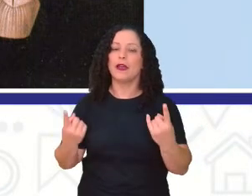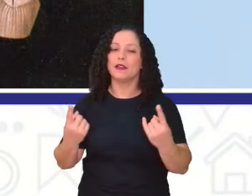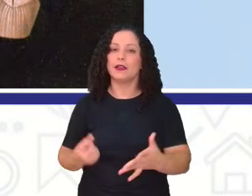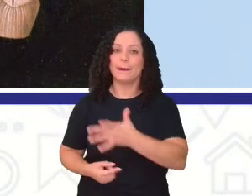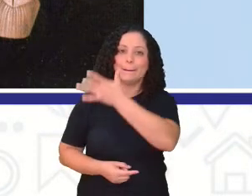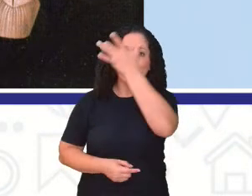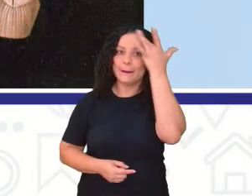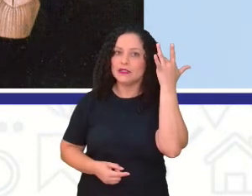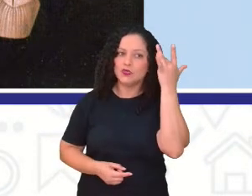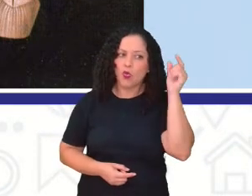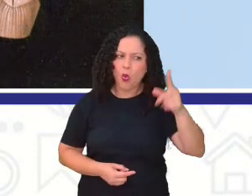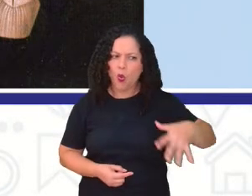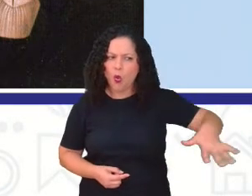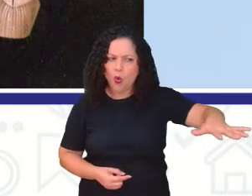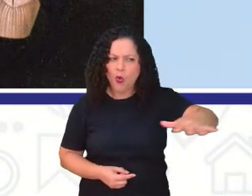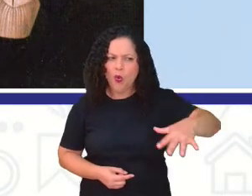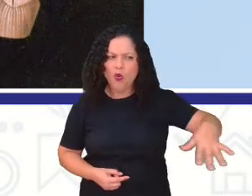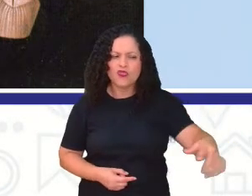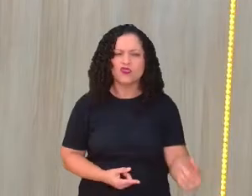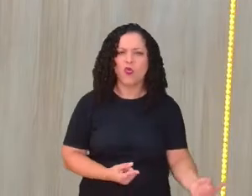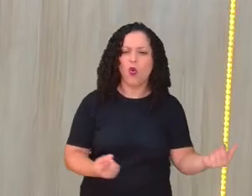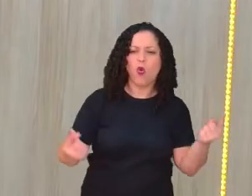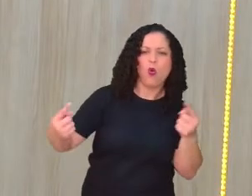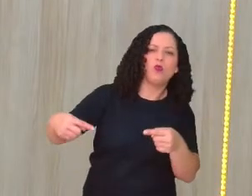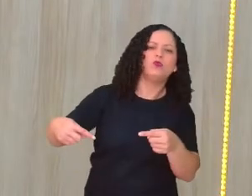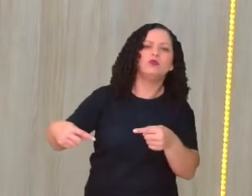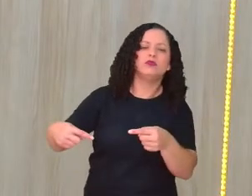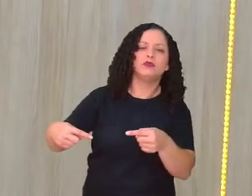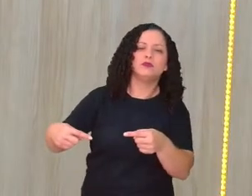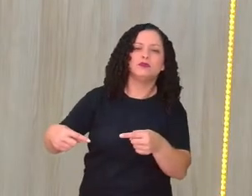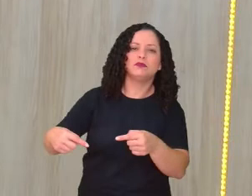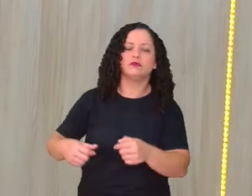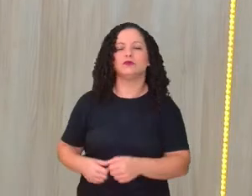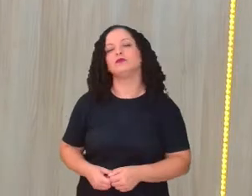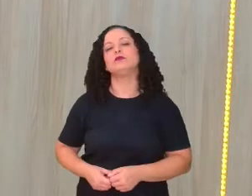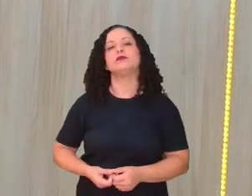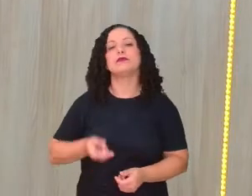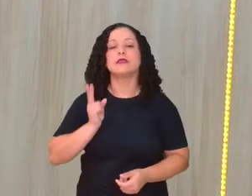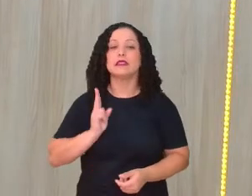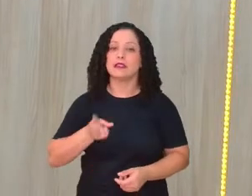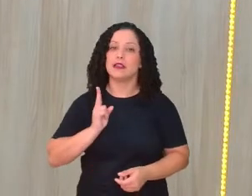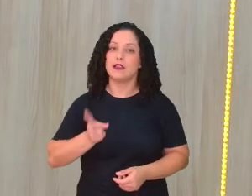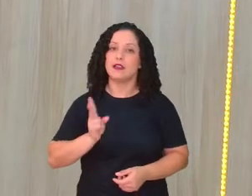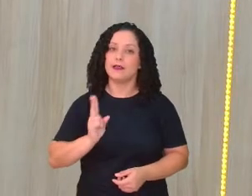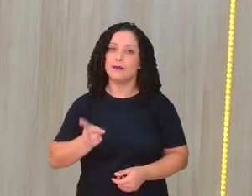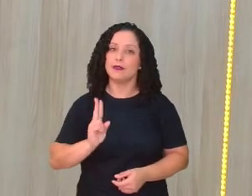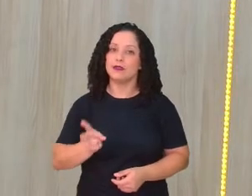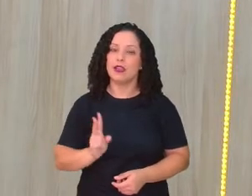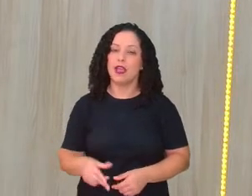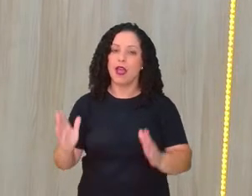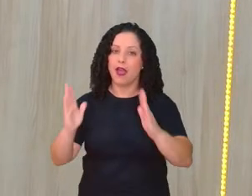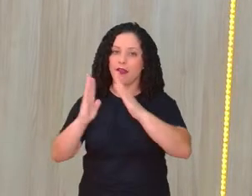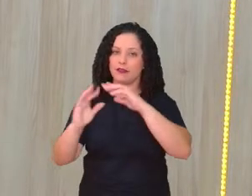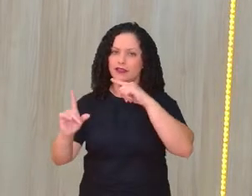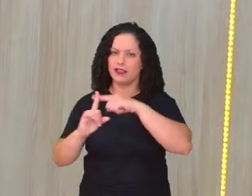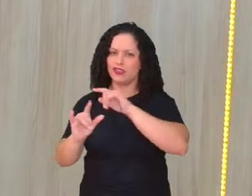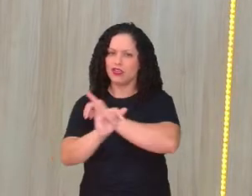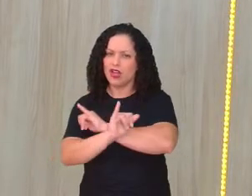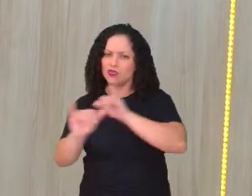mensagem de salvação. E toda vez que isso é feito, né, diz que a igreja ela está divulgando ali